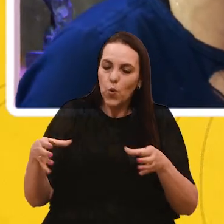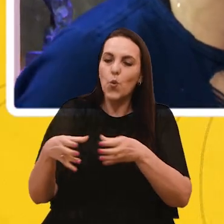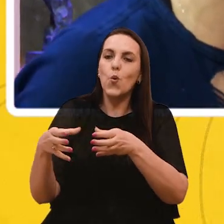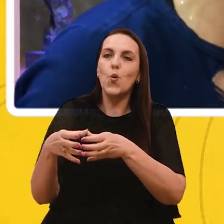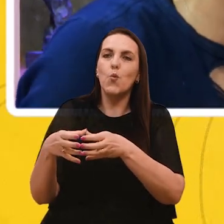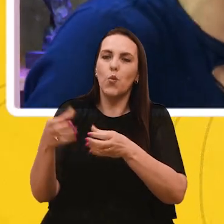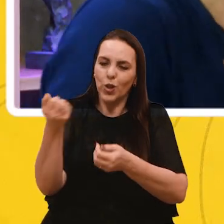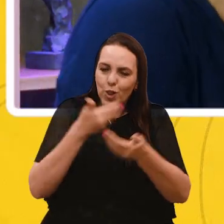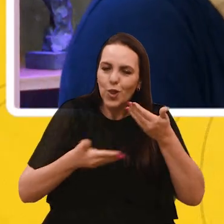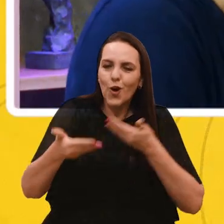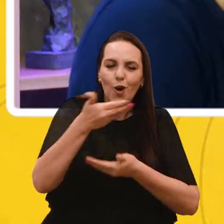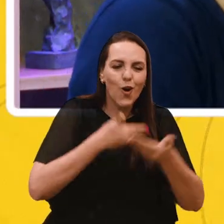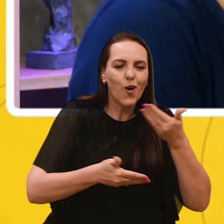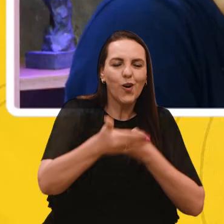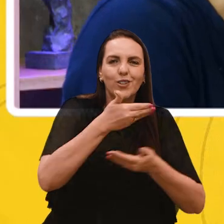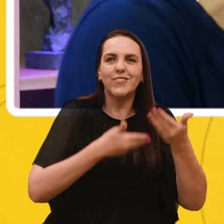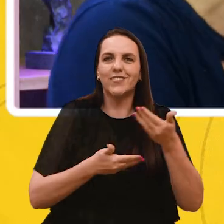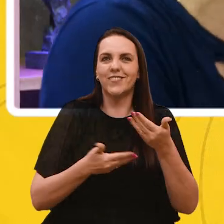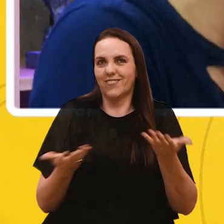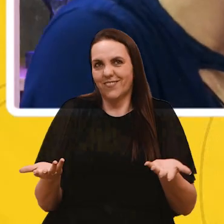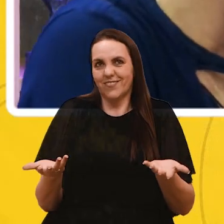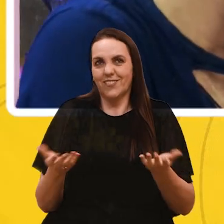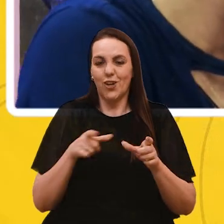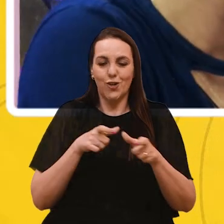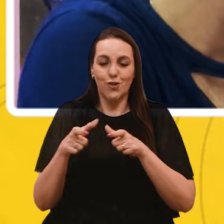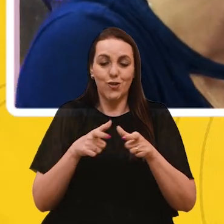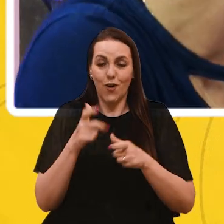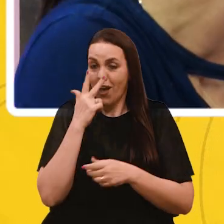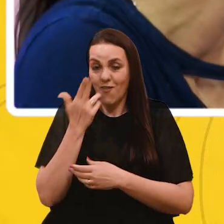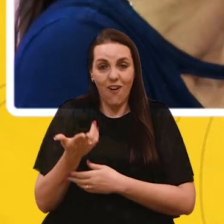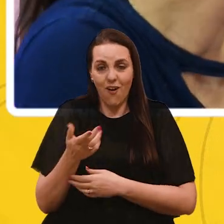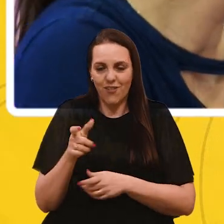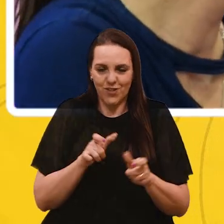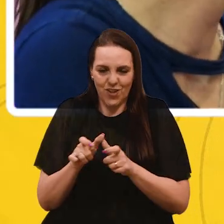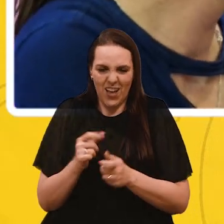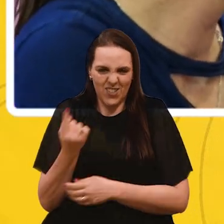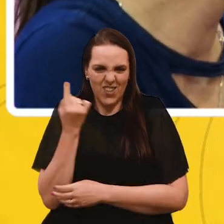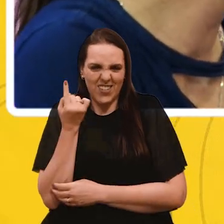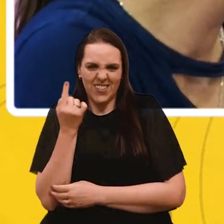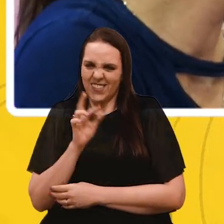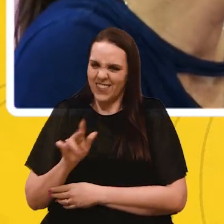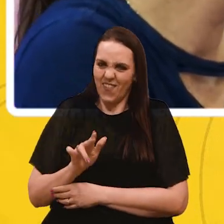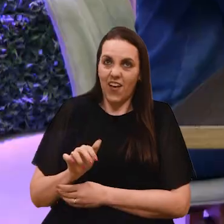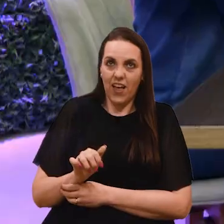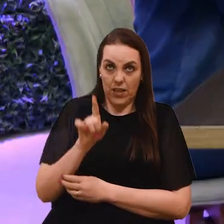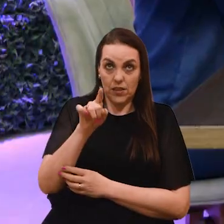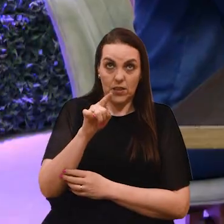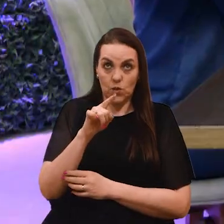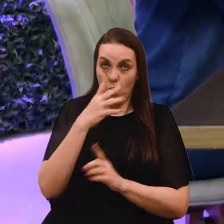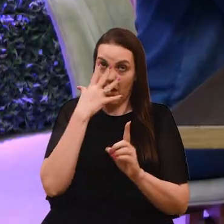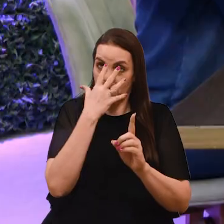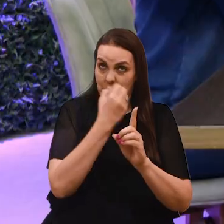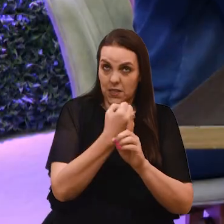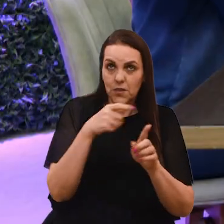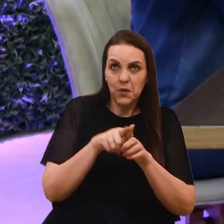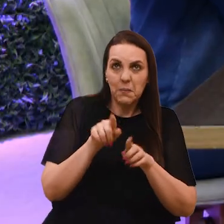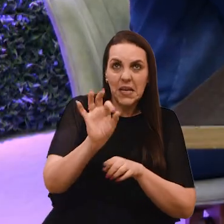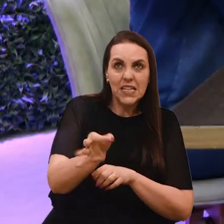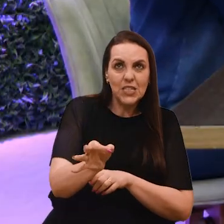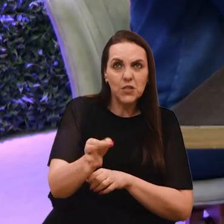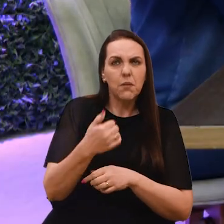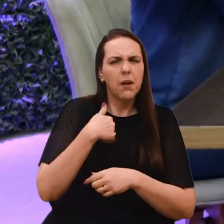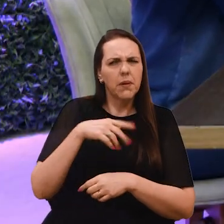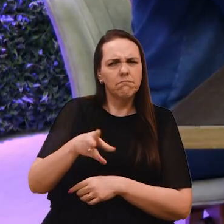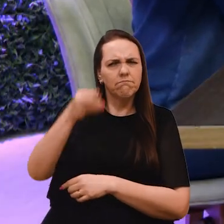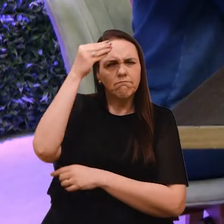existe sozinha. O jogo, por exemplo, tu não joga sozinho, né? Então, não sei se tu se inspirou nisso também, porque para mim veio um pouco isso também